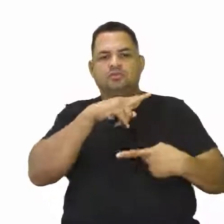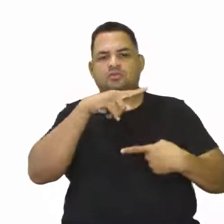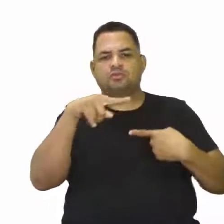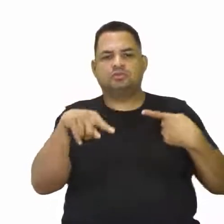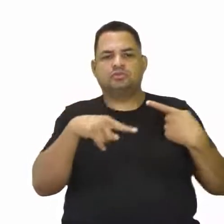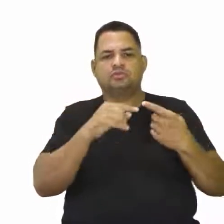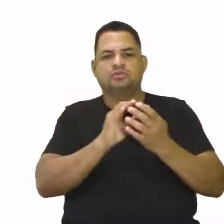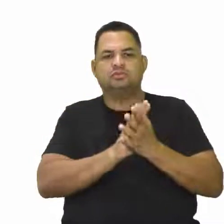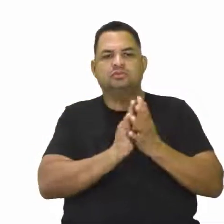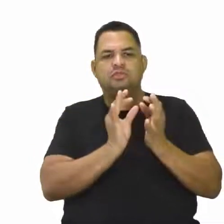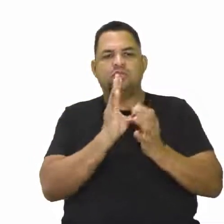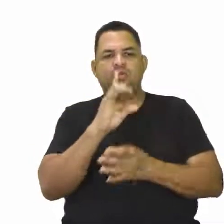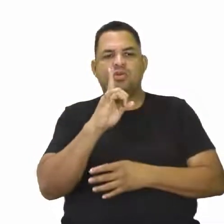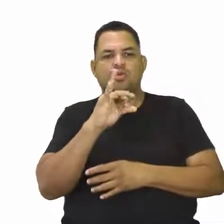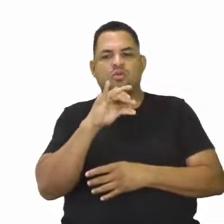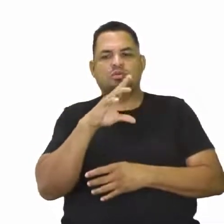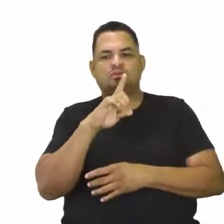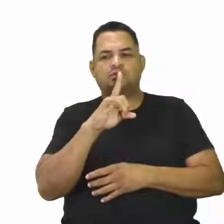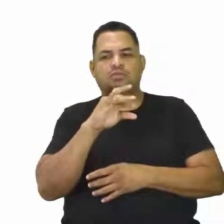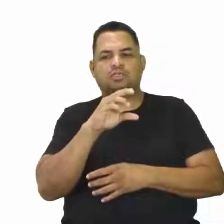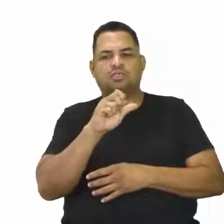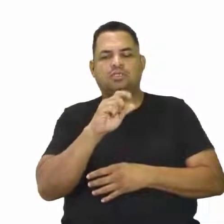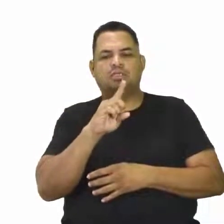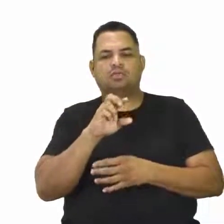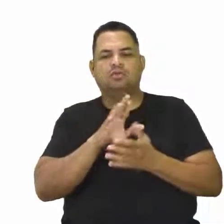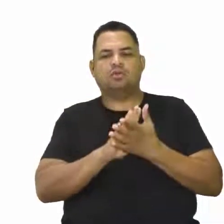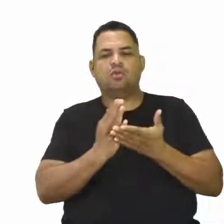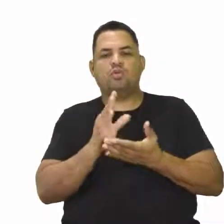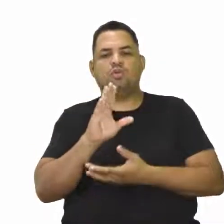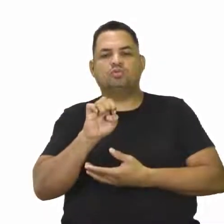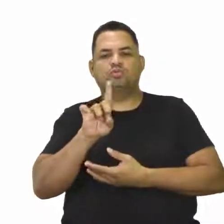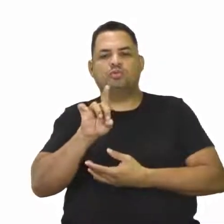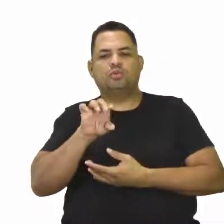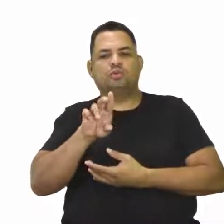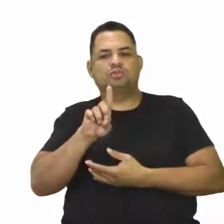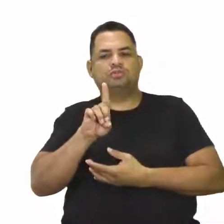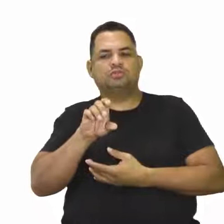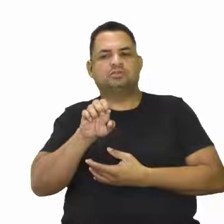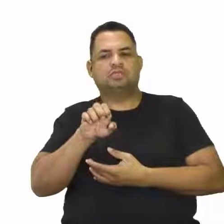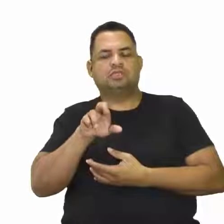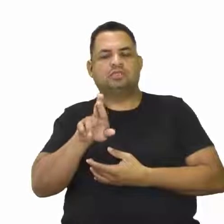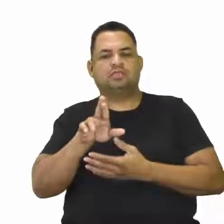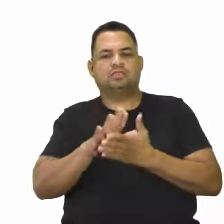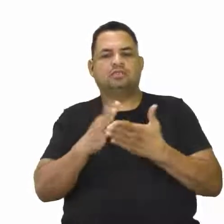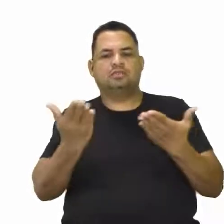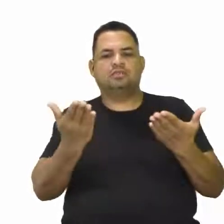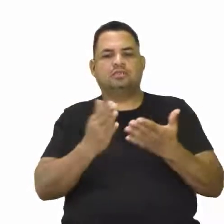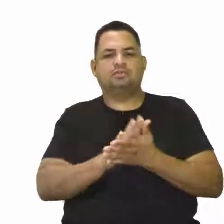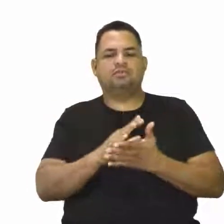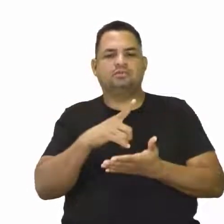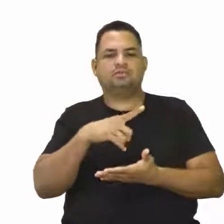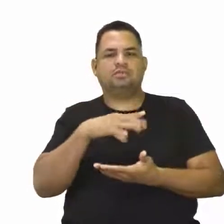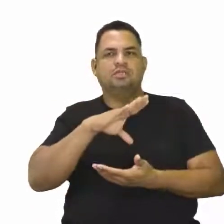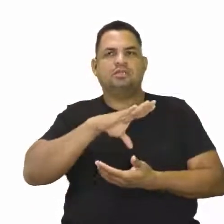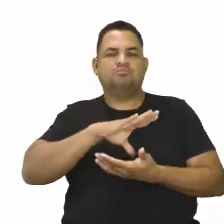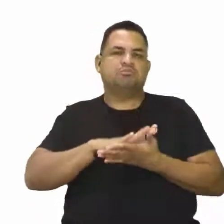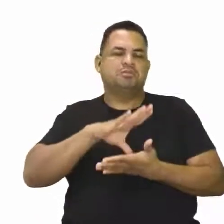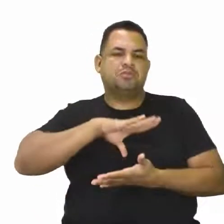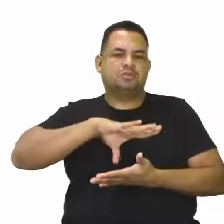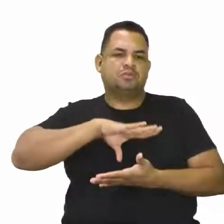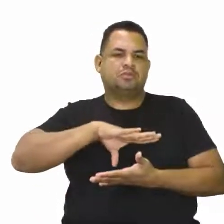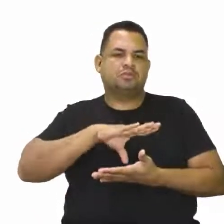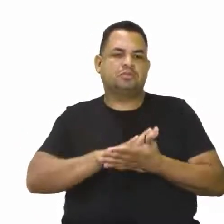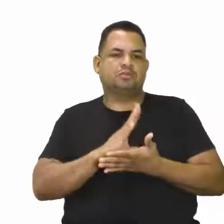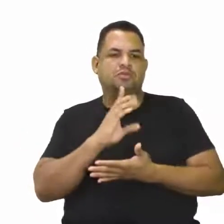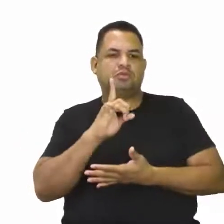é coordenar ou subordinar as orações. Assim como no português, aquelas que são